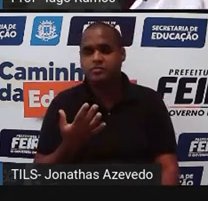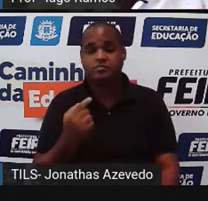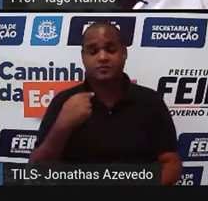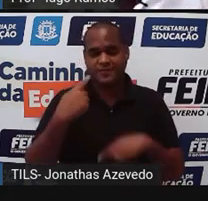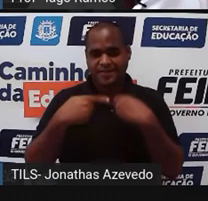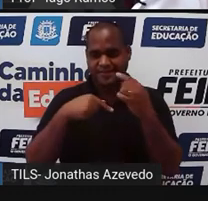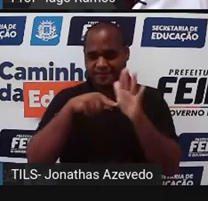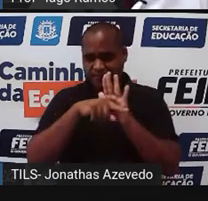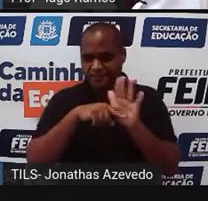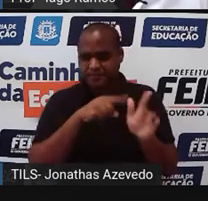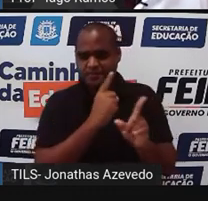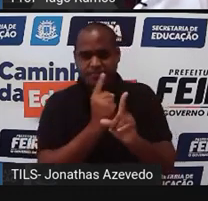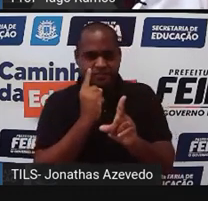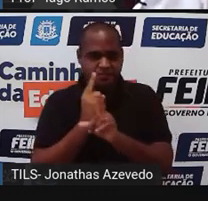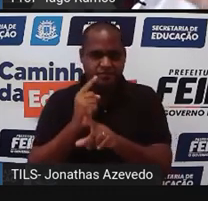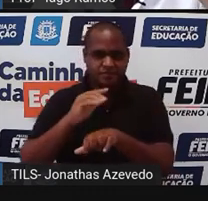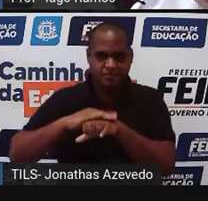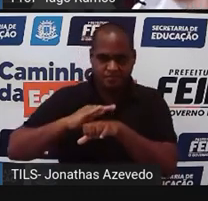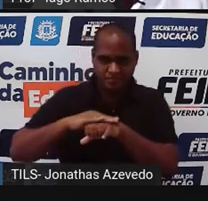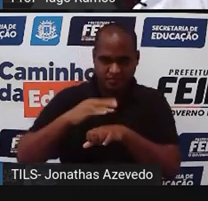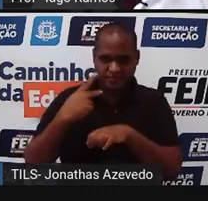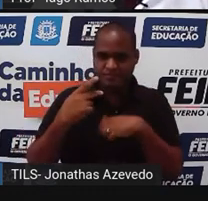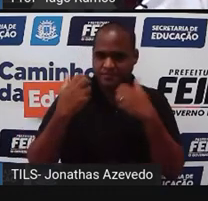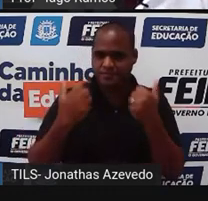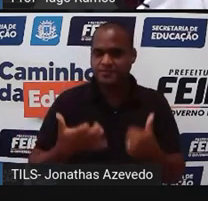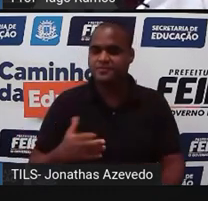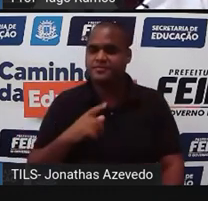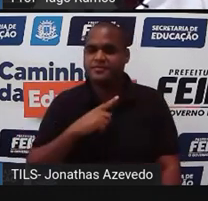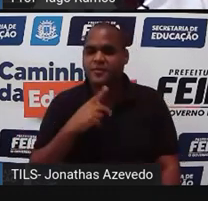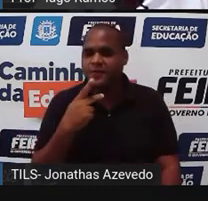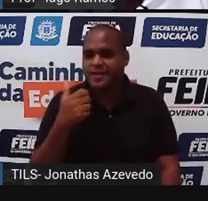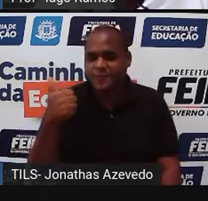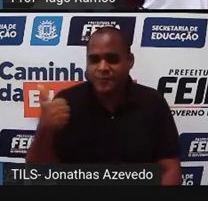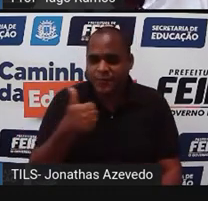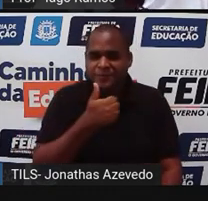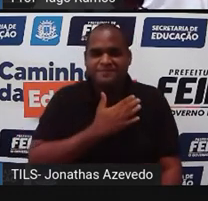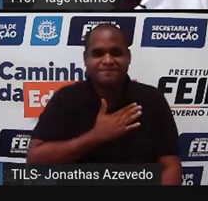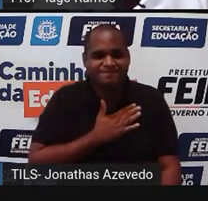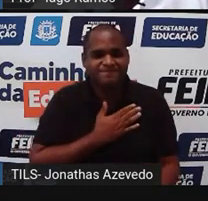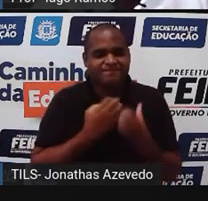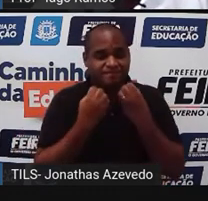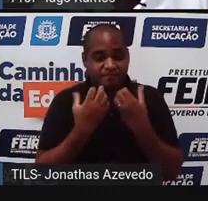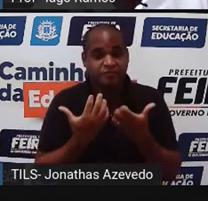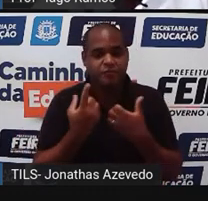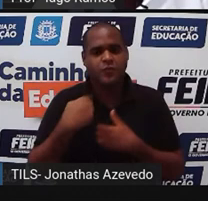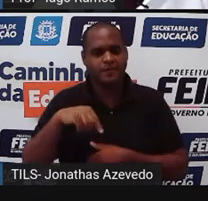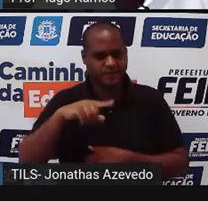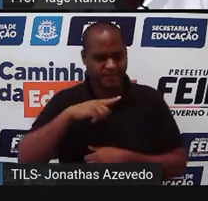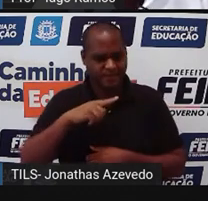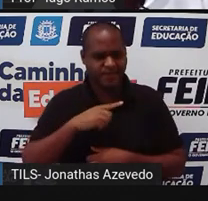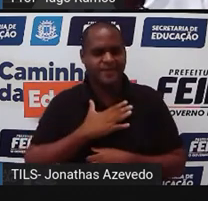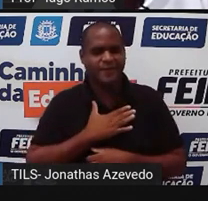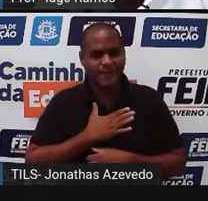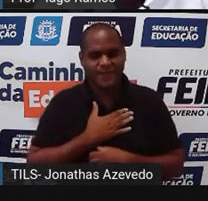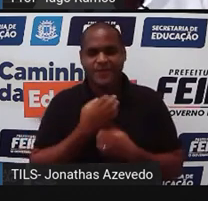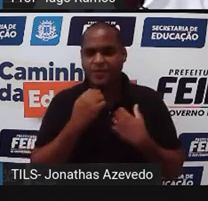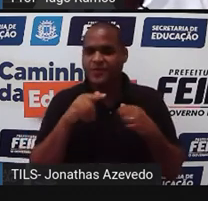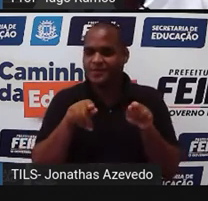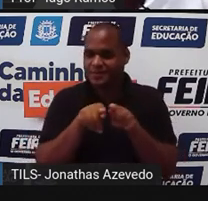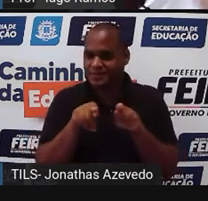avaliando você mesmo tá bom Espero que tenha curtido a nossa aula nós aqui curtimos bastante